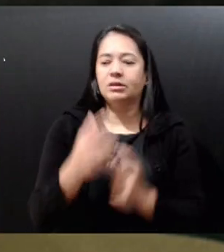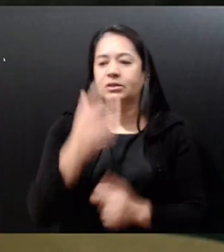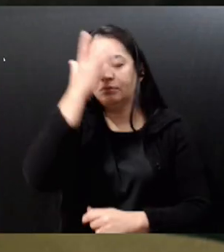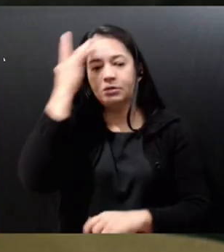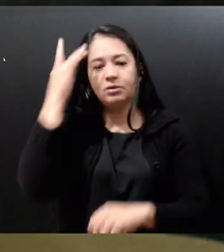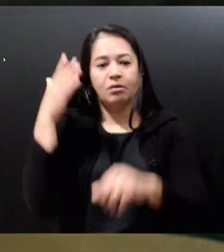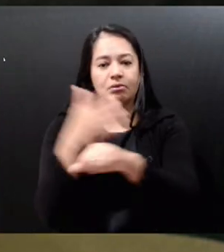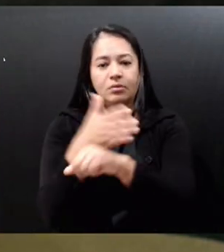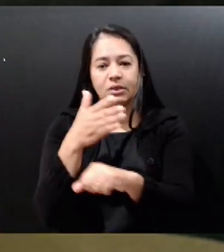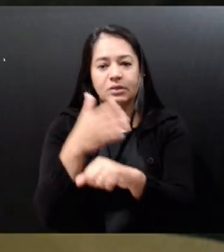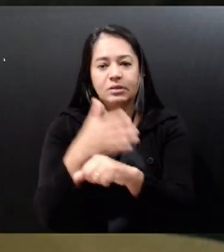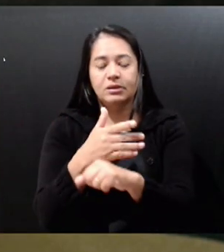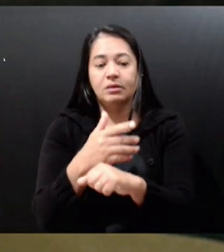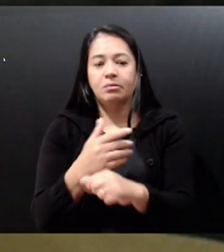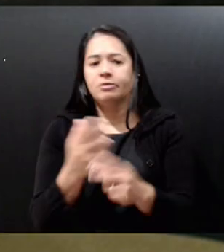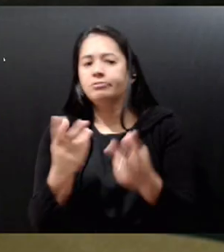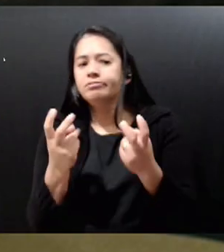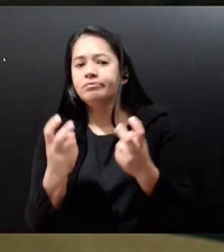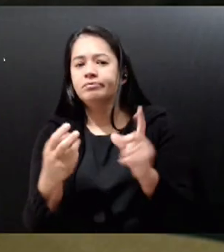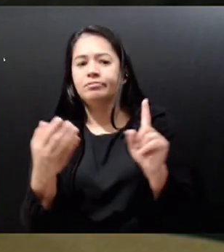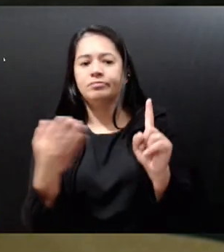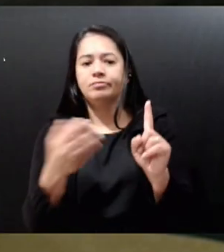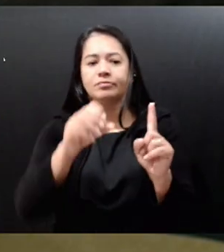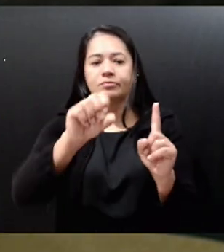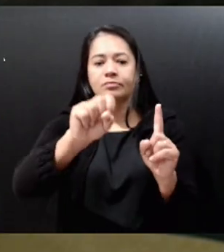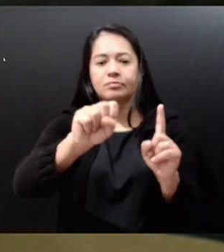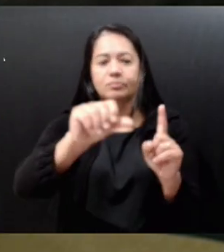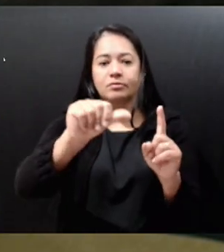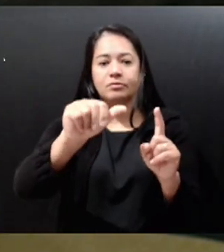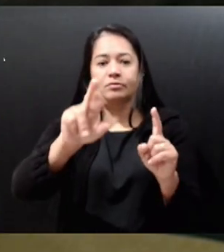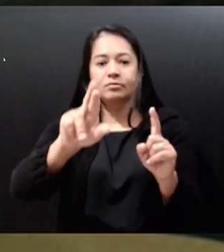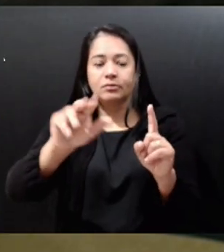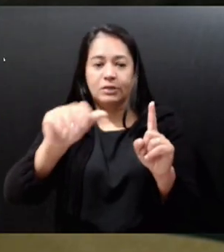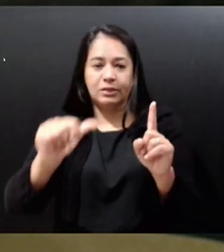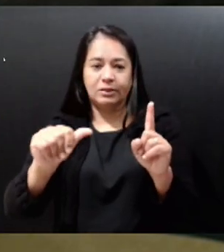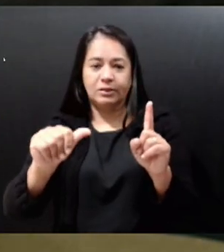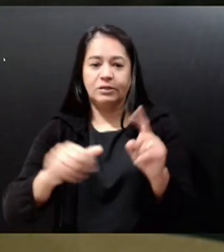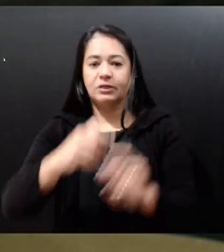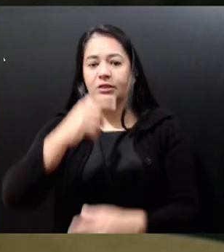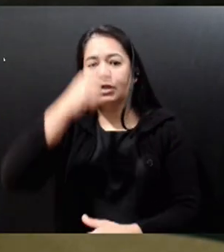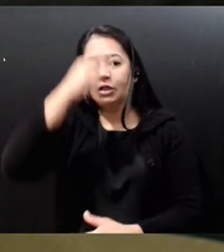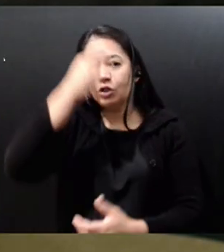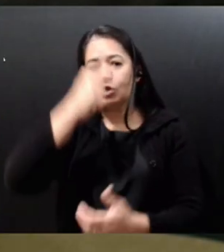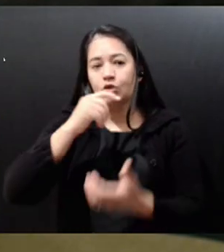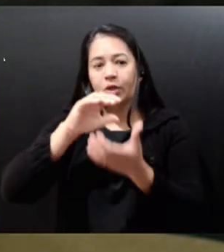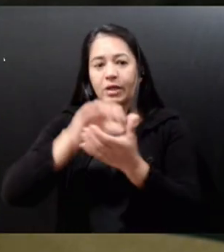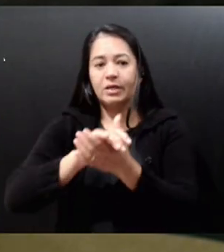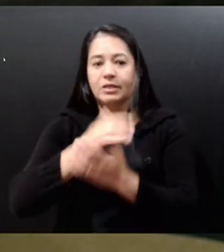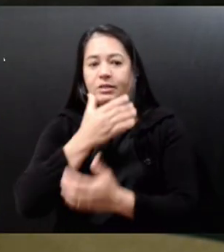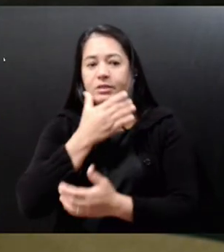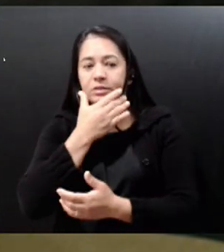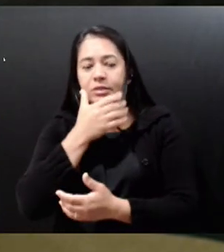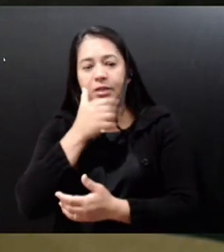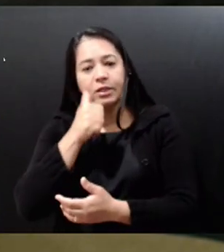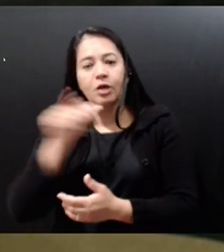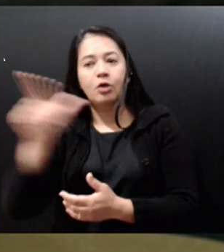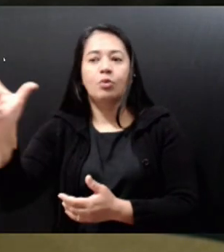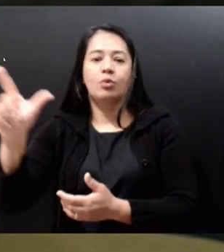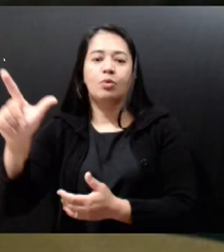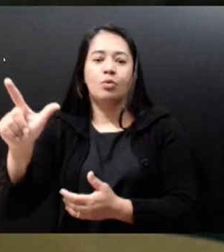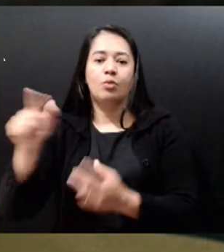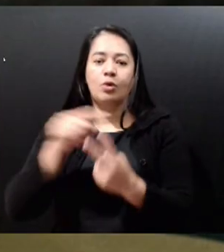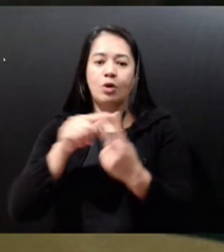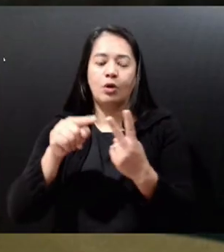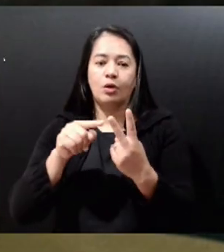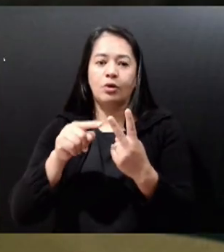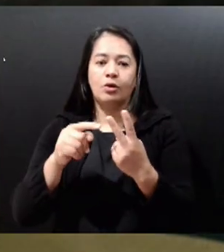me ver. A Sara Souza do Taquaral. Sou casada com outra mulher e criamos um filho juntas. Como lidar com o preconceito